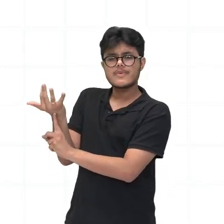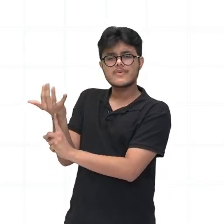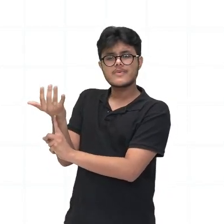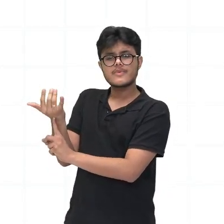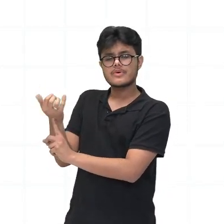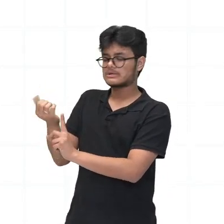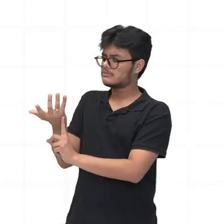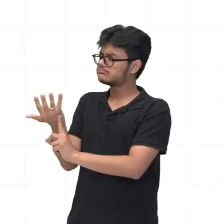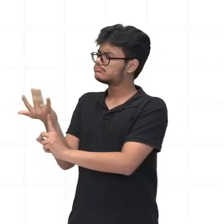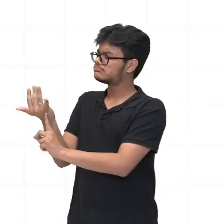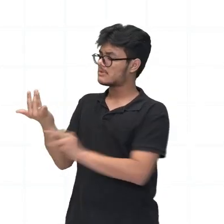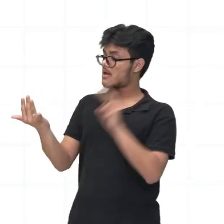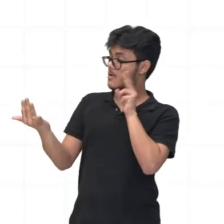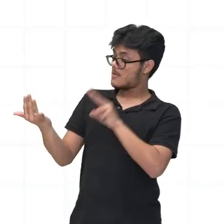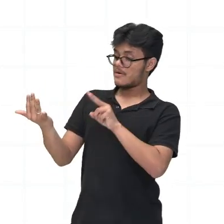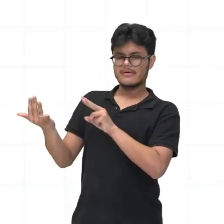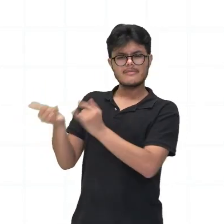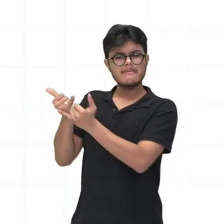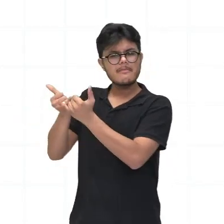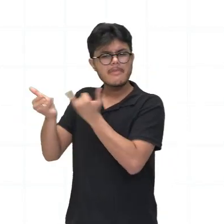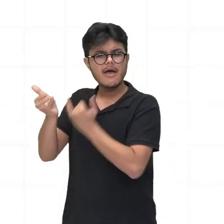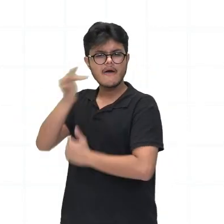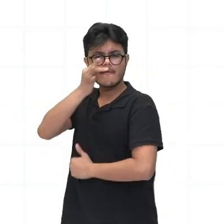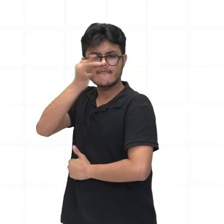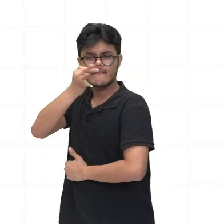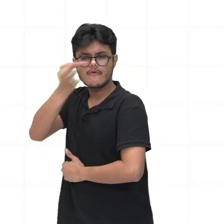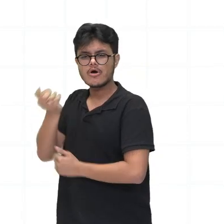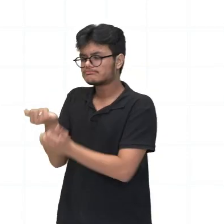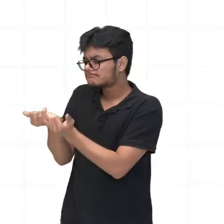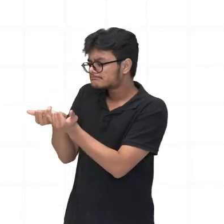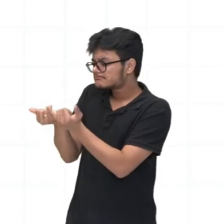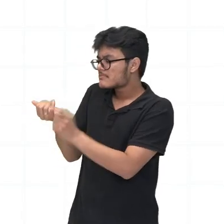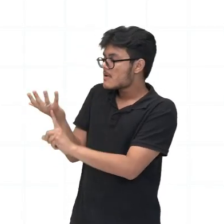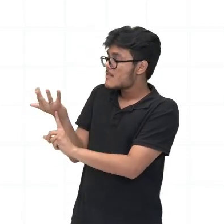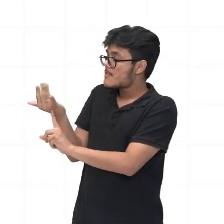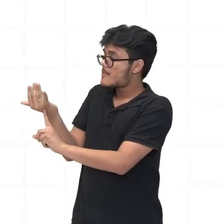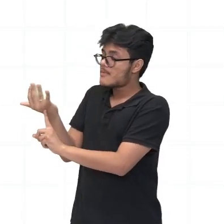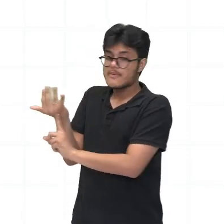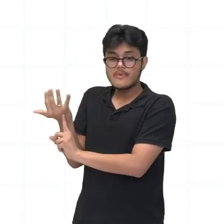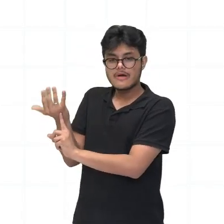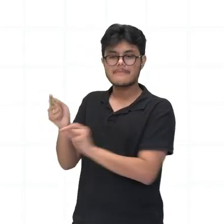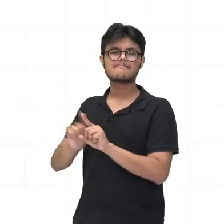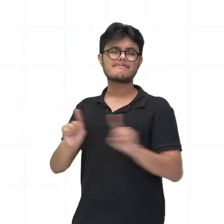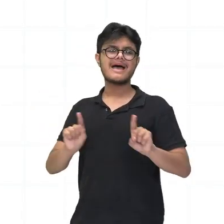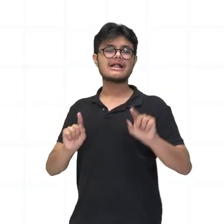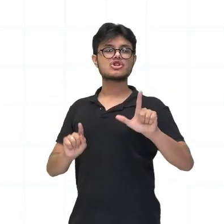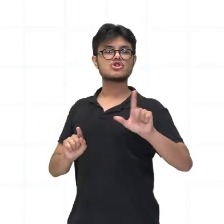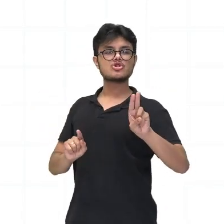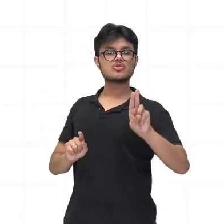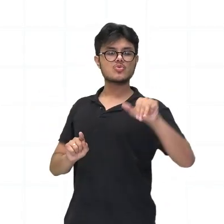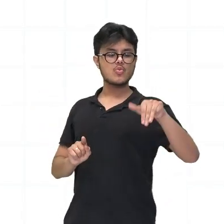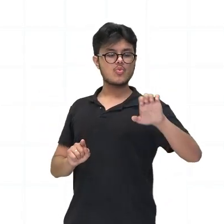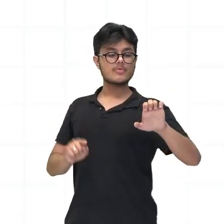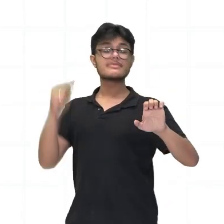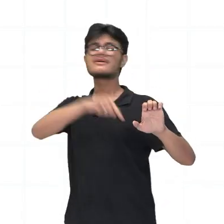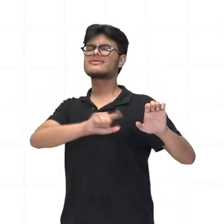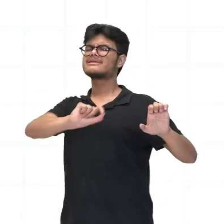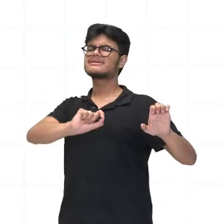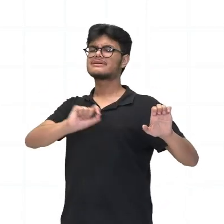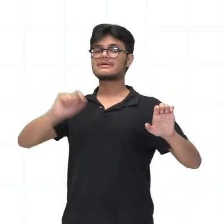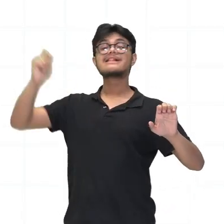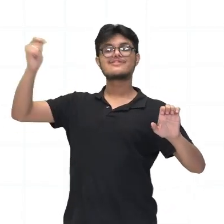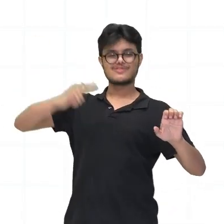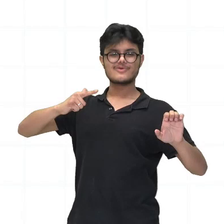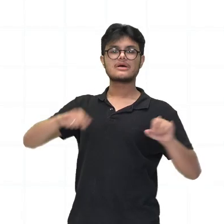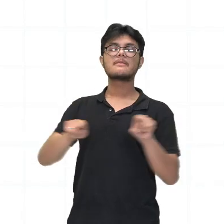uma pétala de flor, né? Parece uma pétala de flor. Só que ele diz, é uma pétala de lume, pétala de luz,